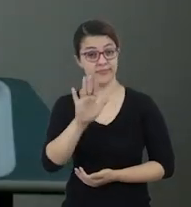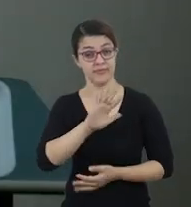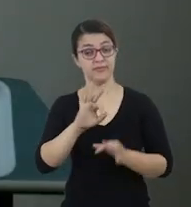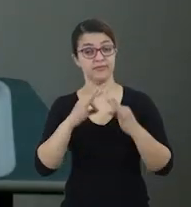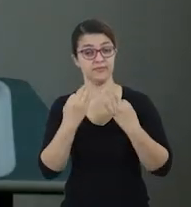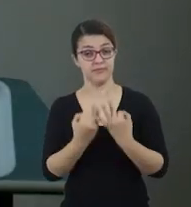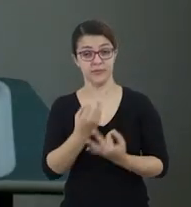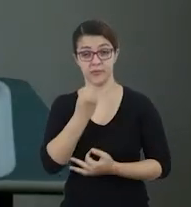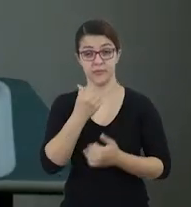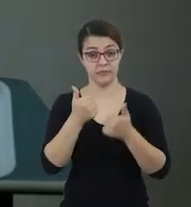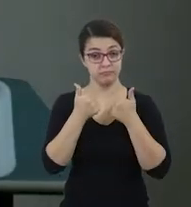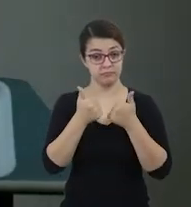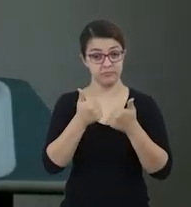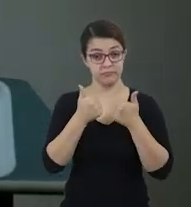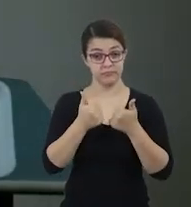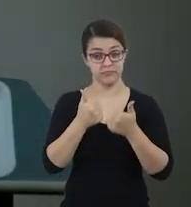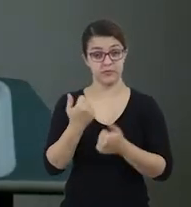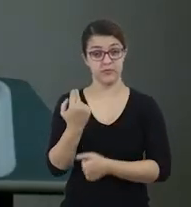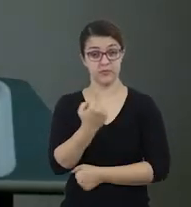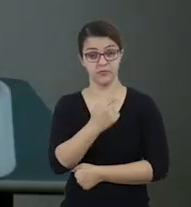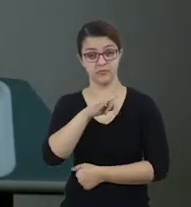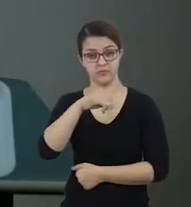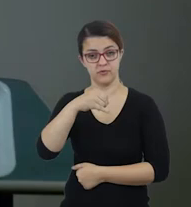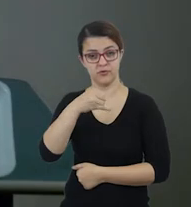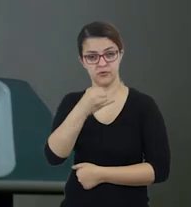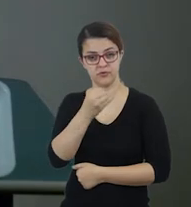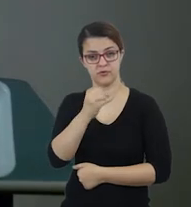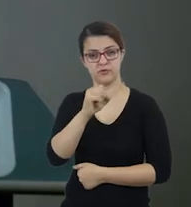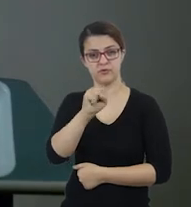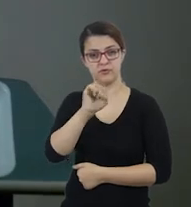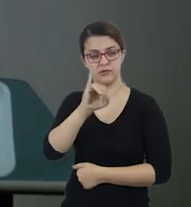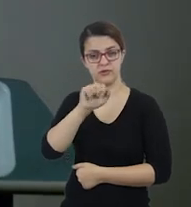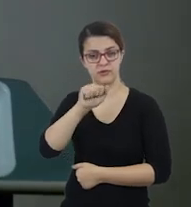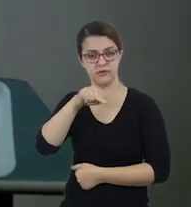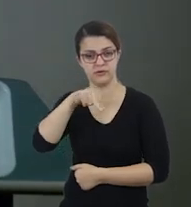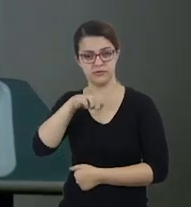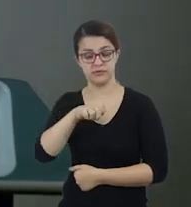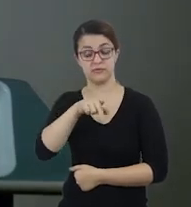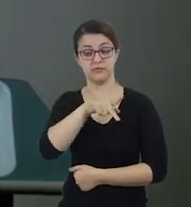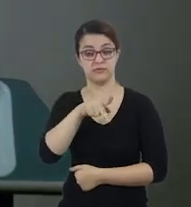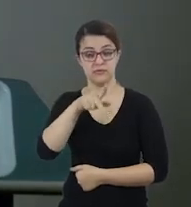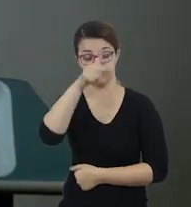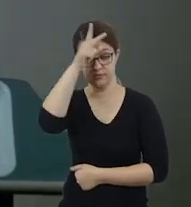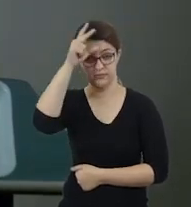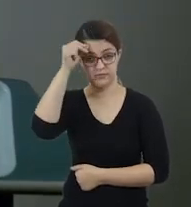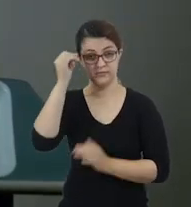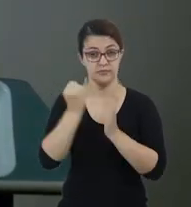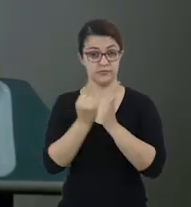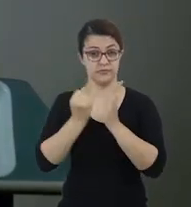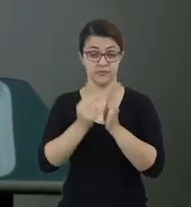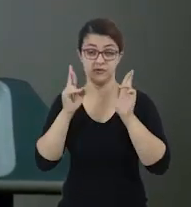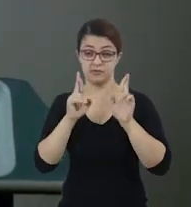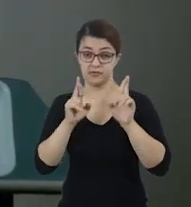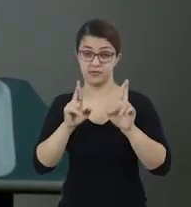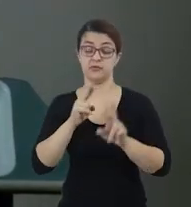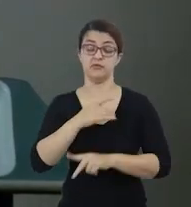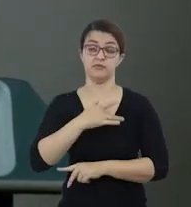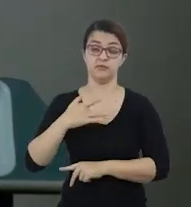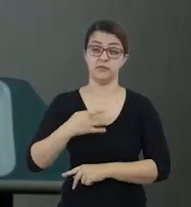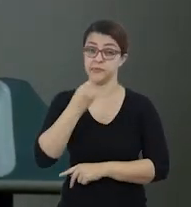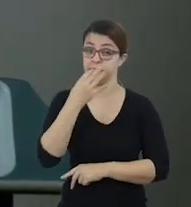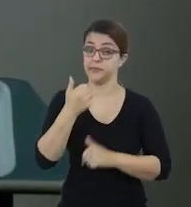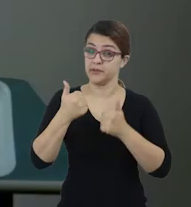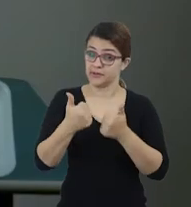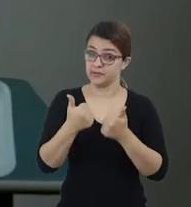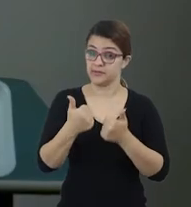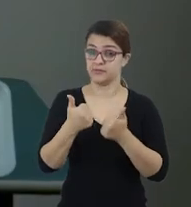Olá, família, tudo bem com vocês? Sou a professora Josiane Marani, da Rede Municipal de Itapevi. Espero que todos estejam bem